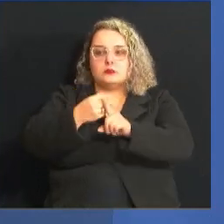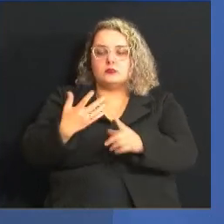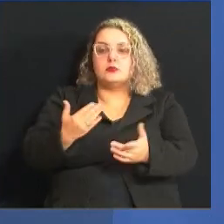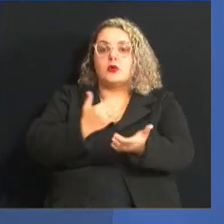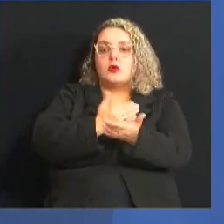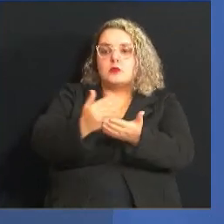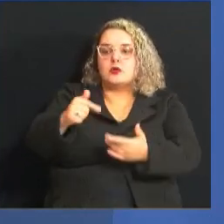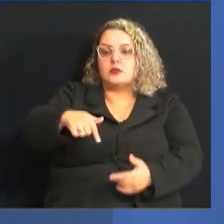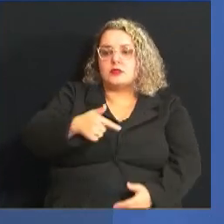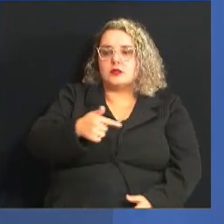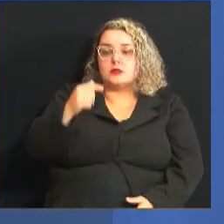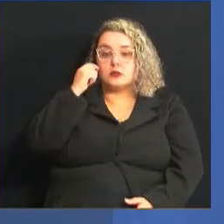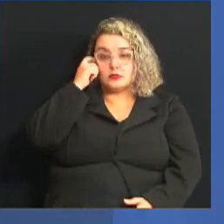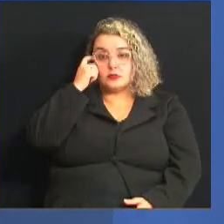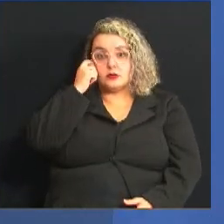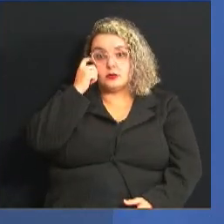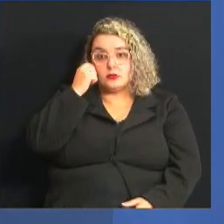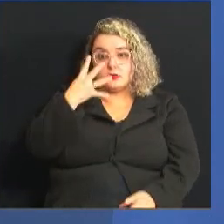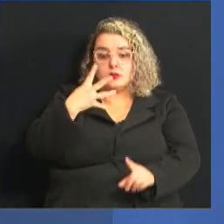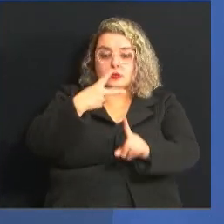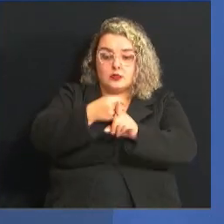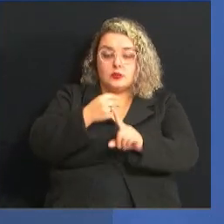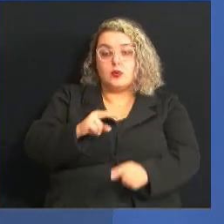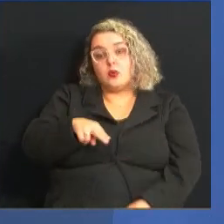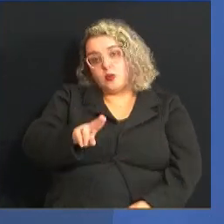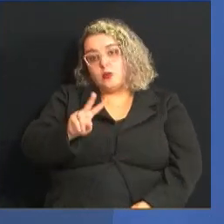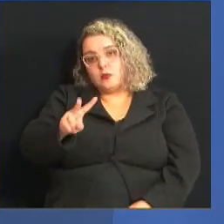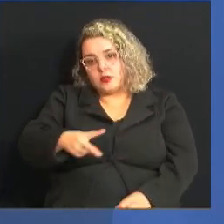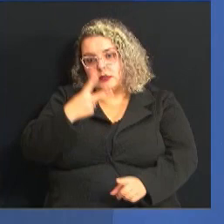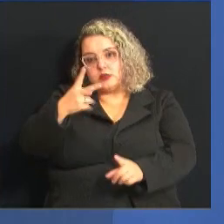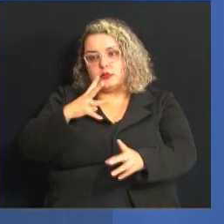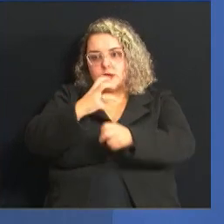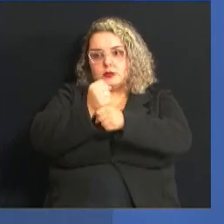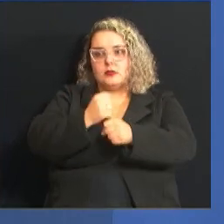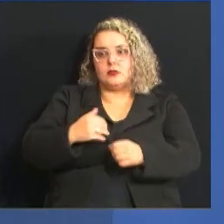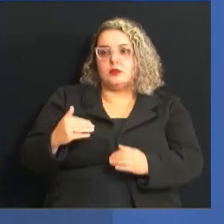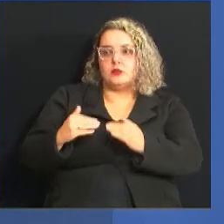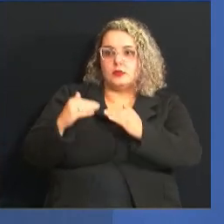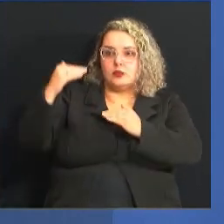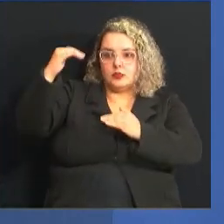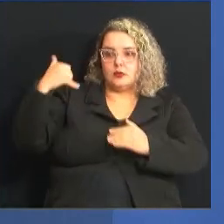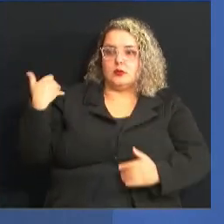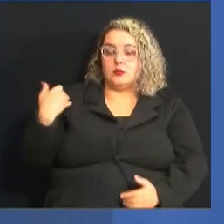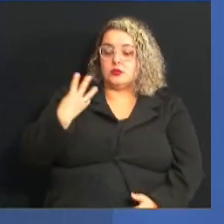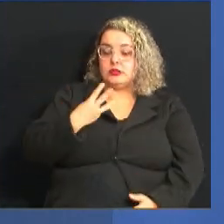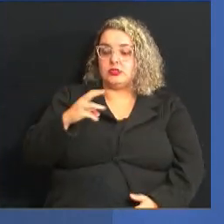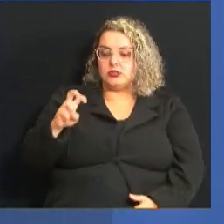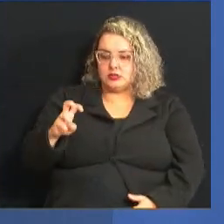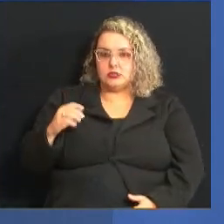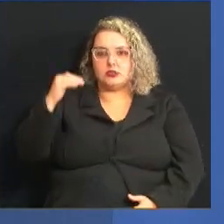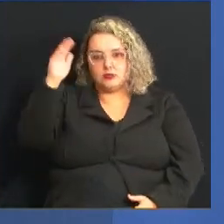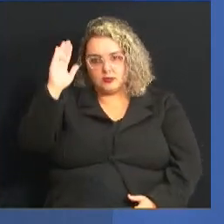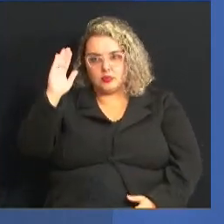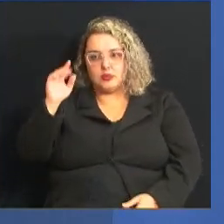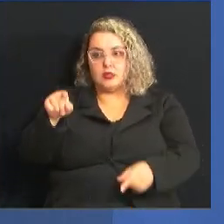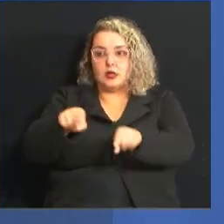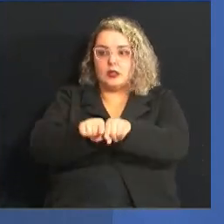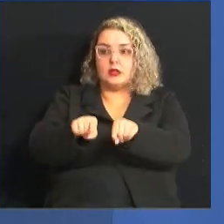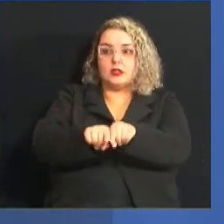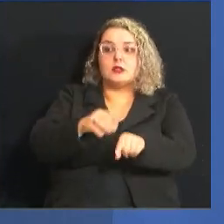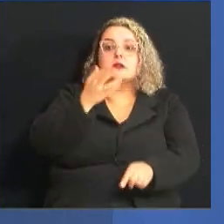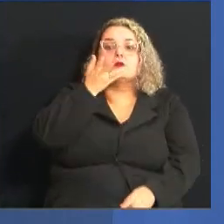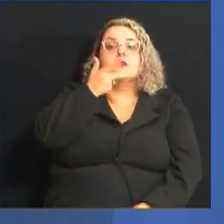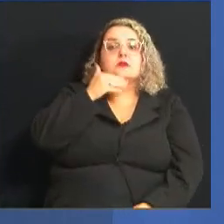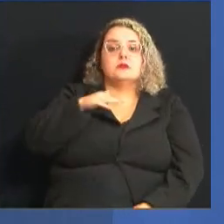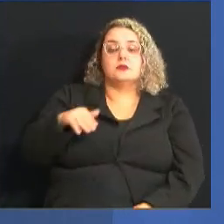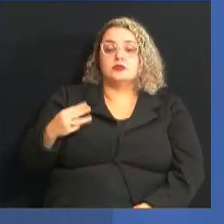quarta dose ou segunda dose de reforço para os adultos maiores de 35 anos e também para as crianças